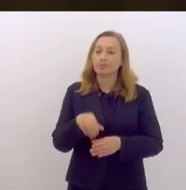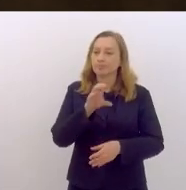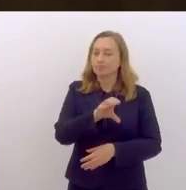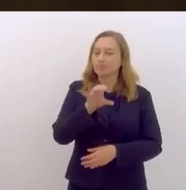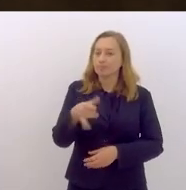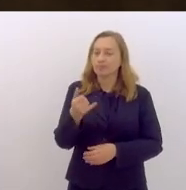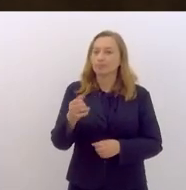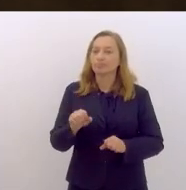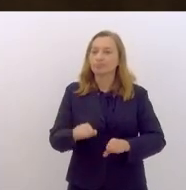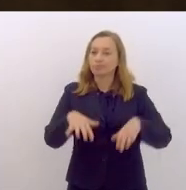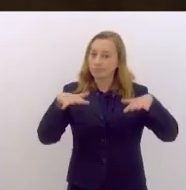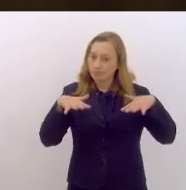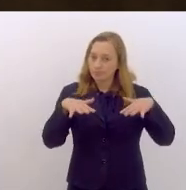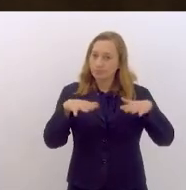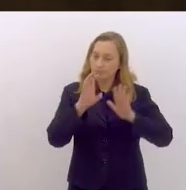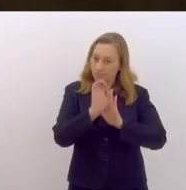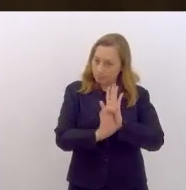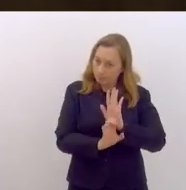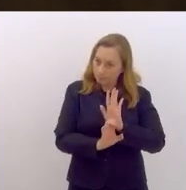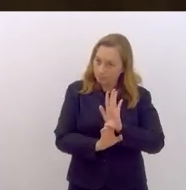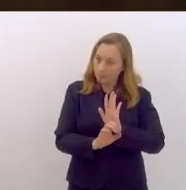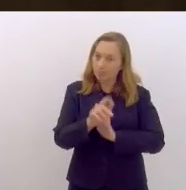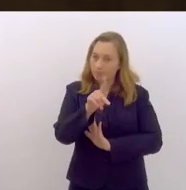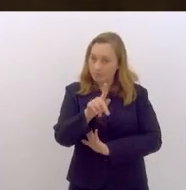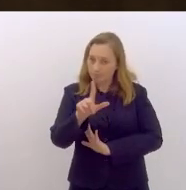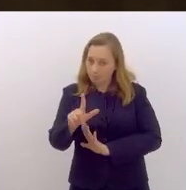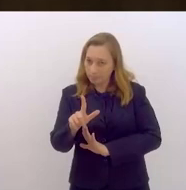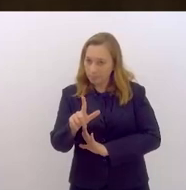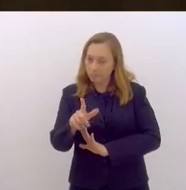às emendas apostas ao PL